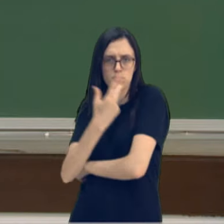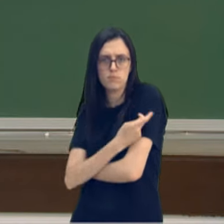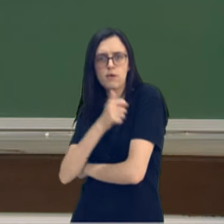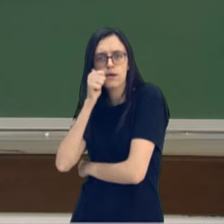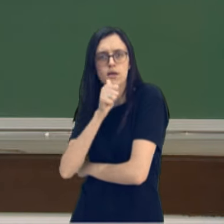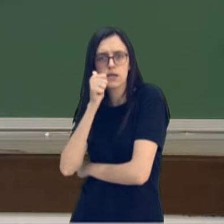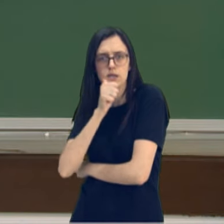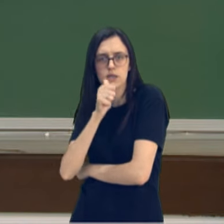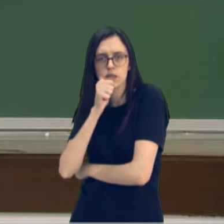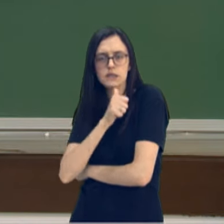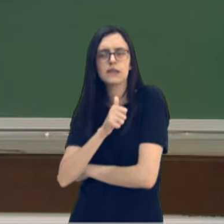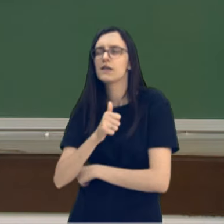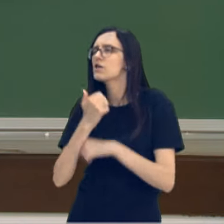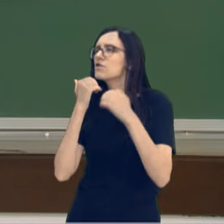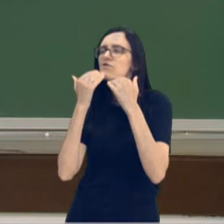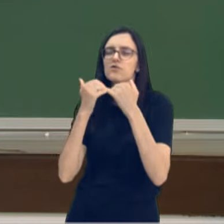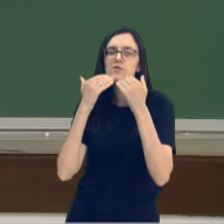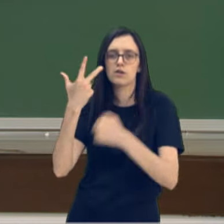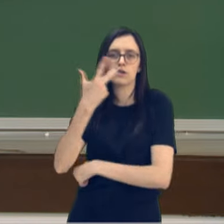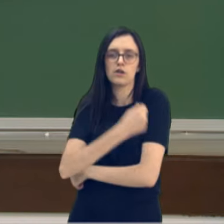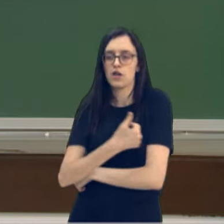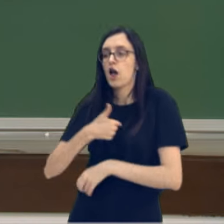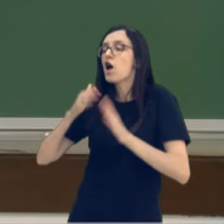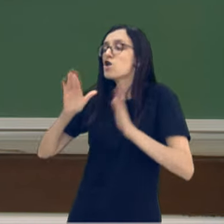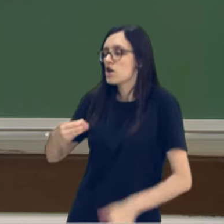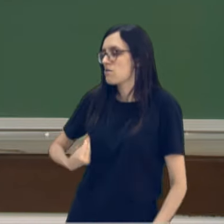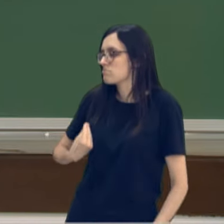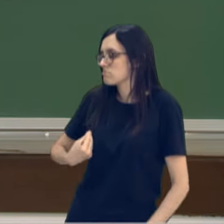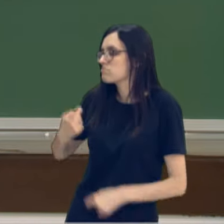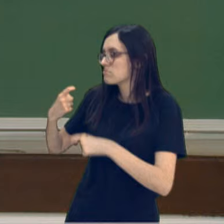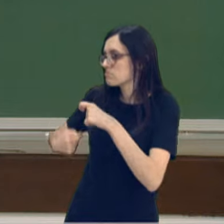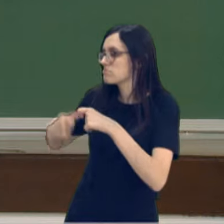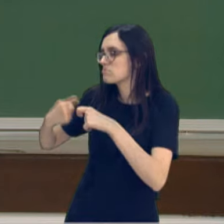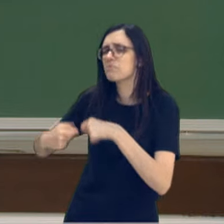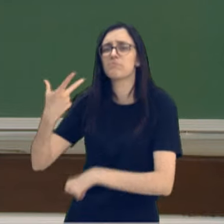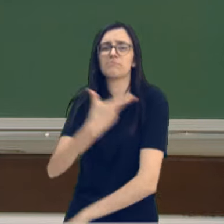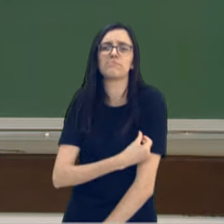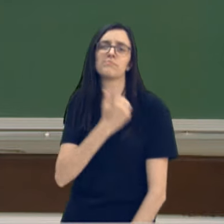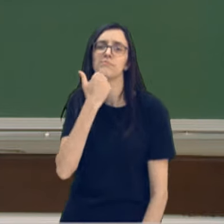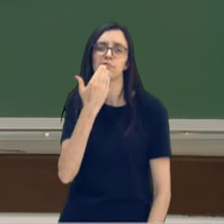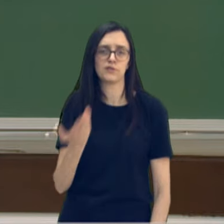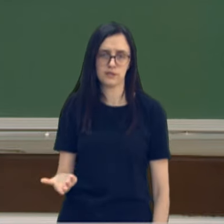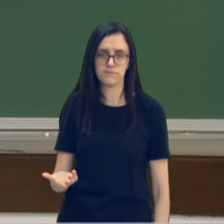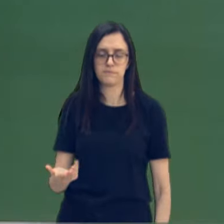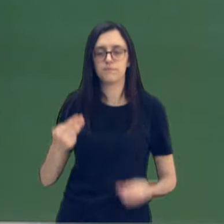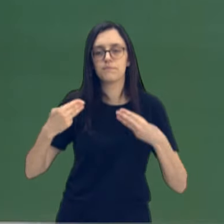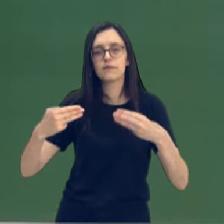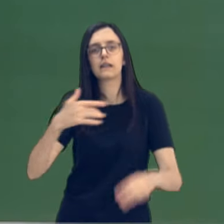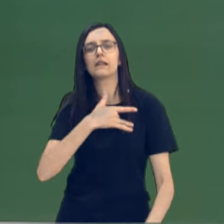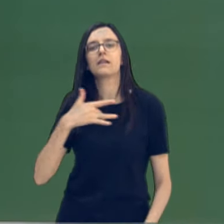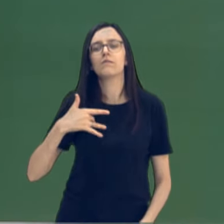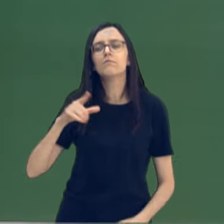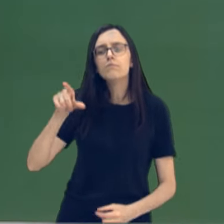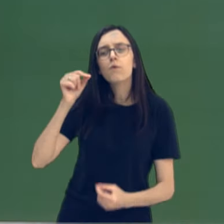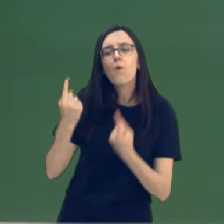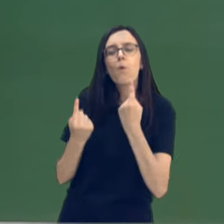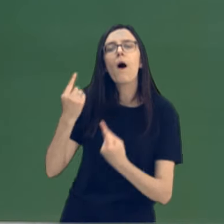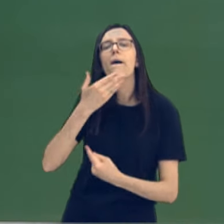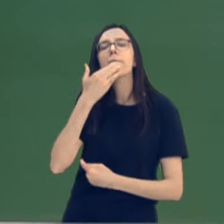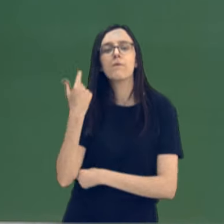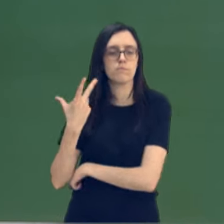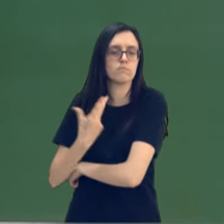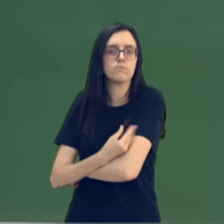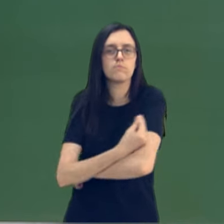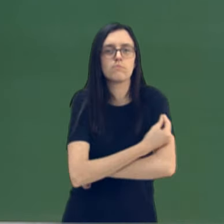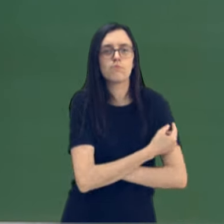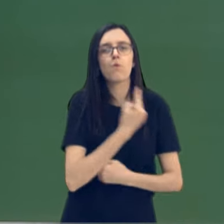contra o HPV, não adianta vacinar meninas que já são sexualmente ativas. Aí o Ministério da Saúde estipulou qual era a melhor idade para encontrar meninas